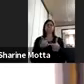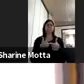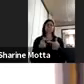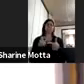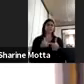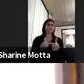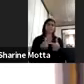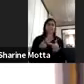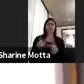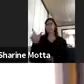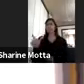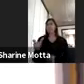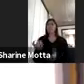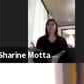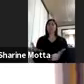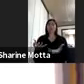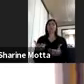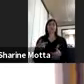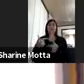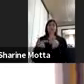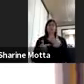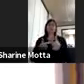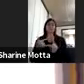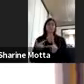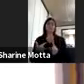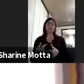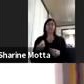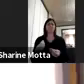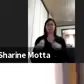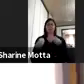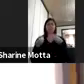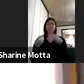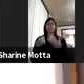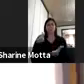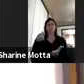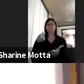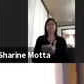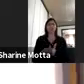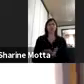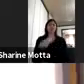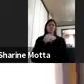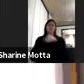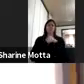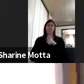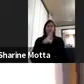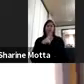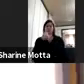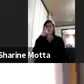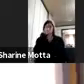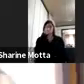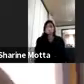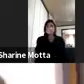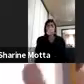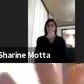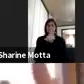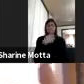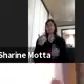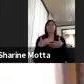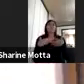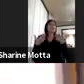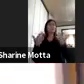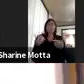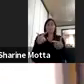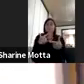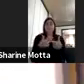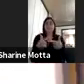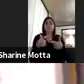da pessoa trabalhar sem salário? É o que o empregador não pôde pagar, estava com dificuldade. Qual é o problema da